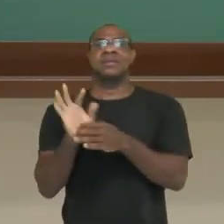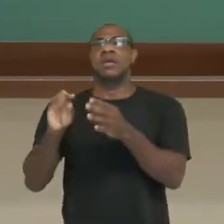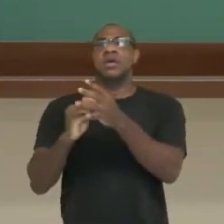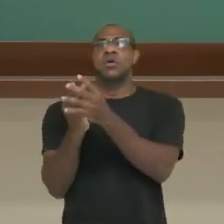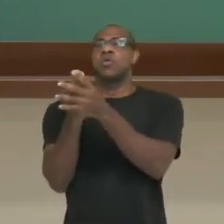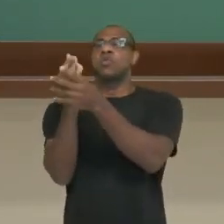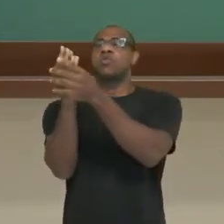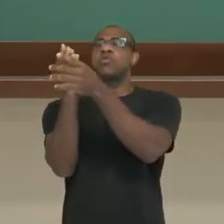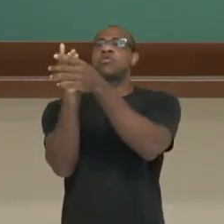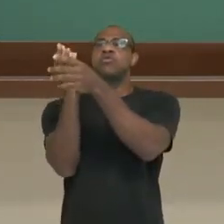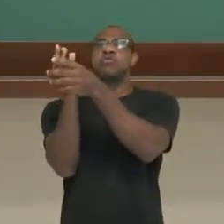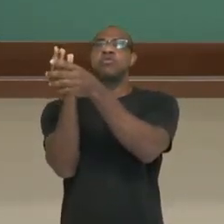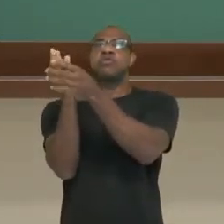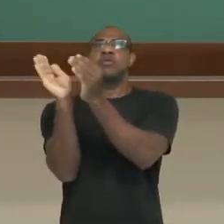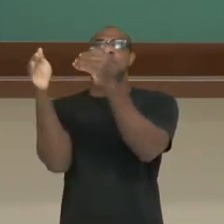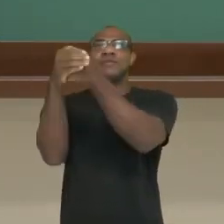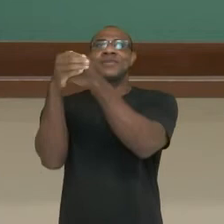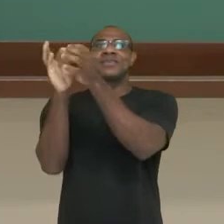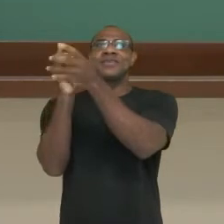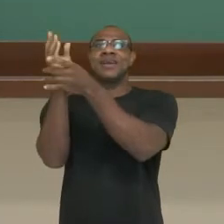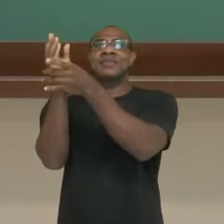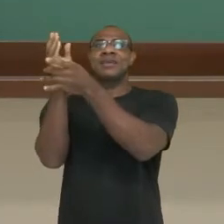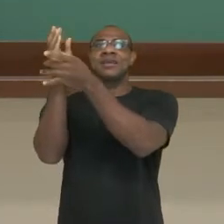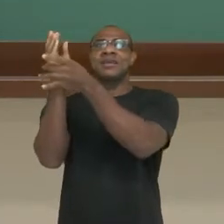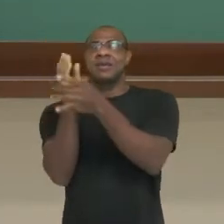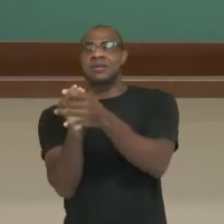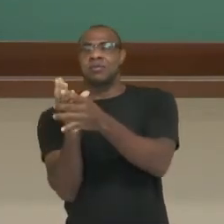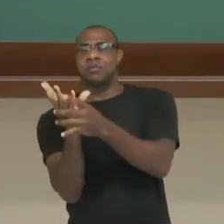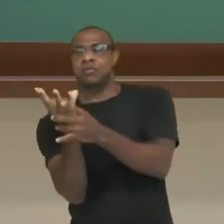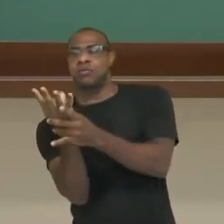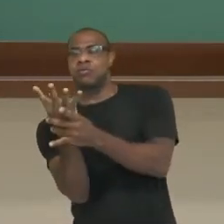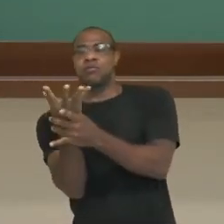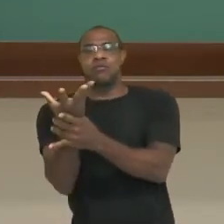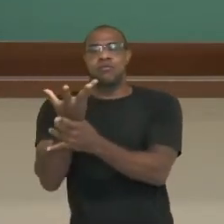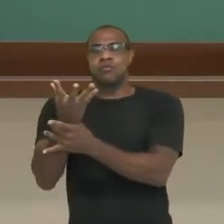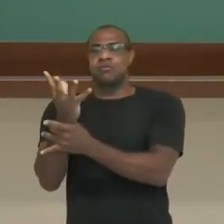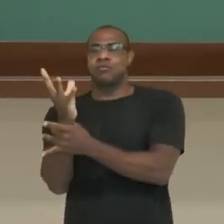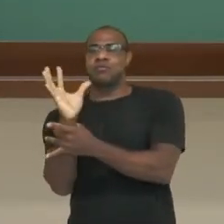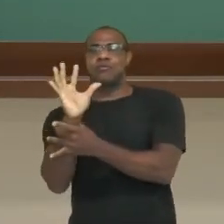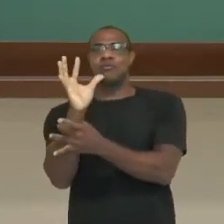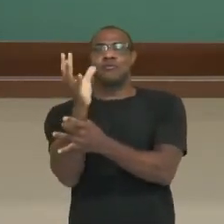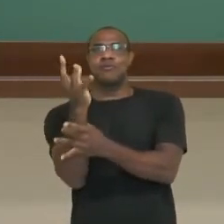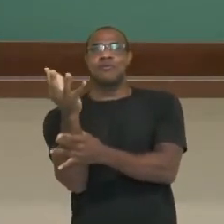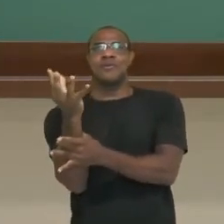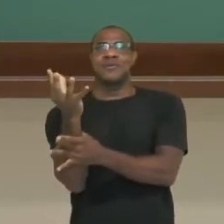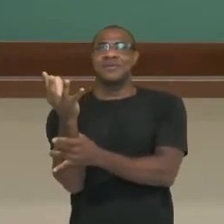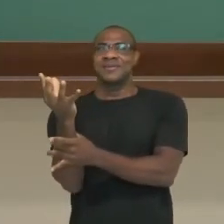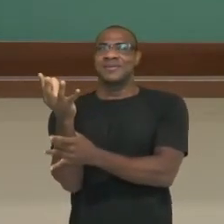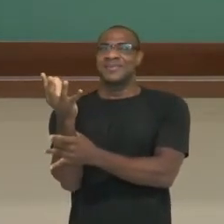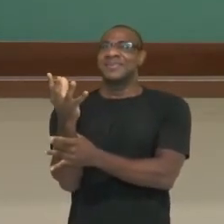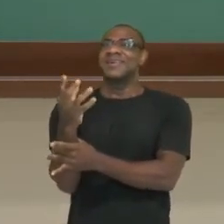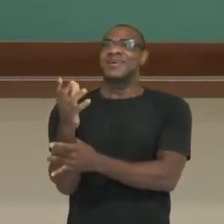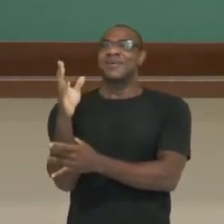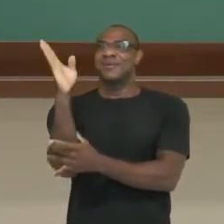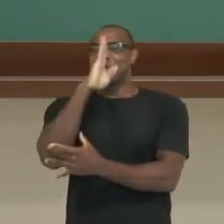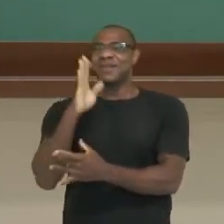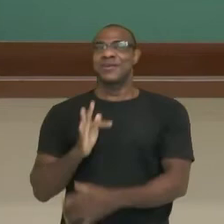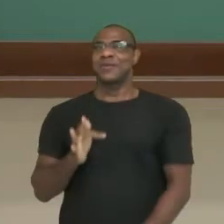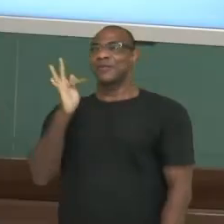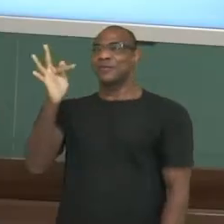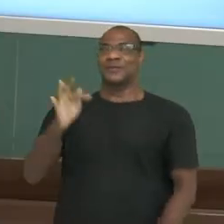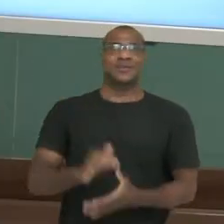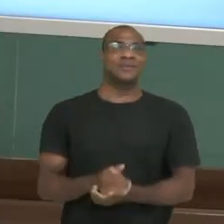regime civil-militar do Brasil, usando principalmente a ideia aí do progresso econômico que o país estava